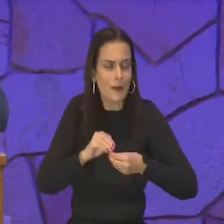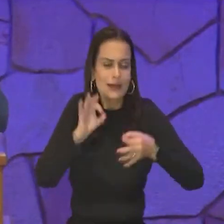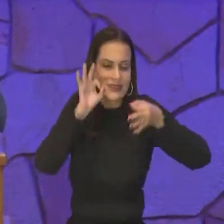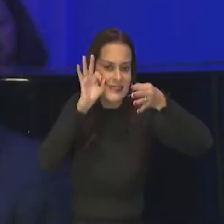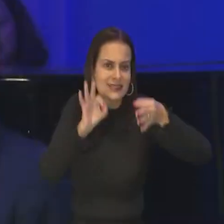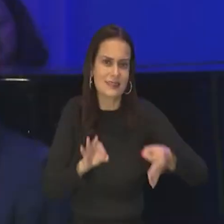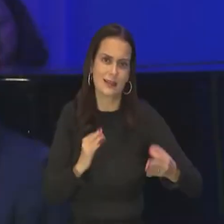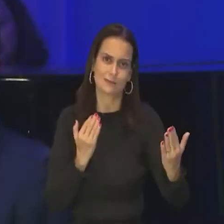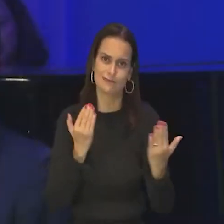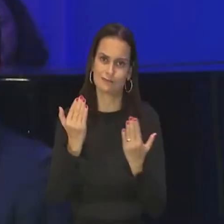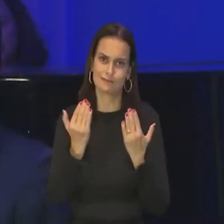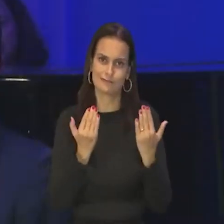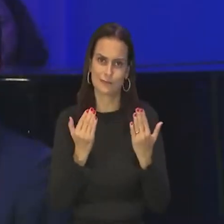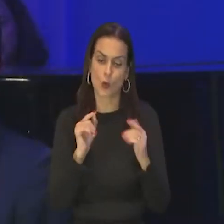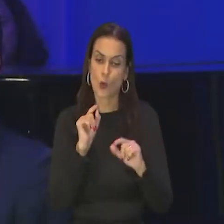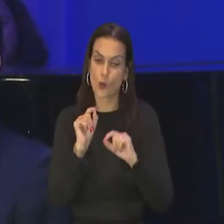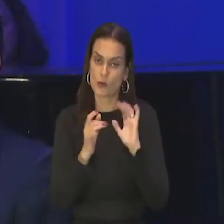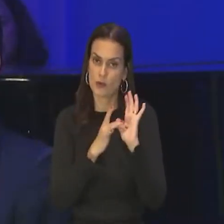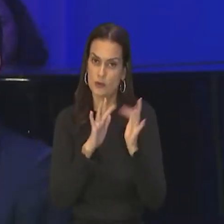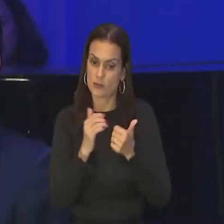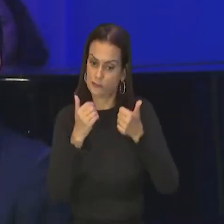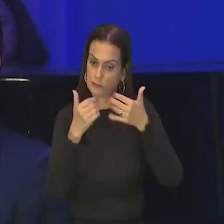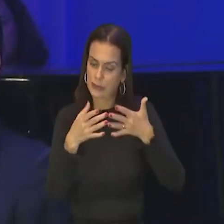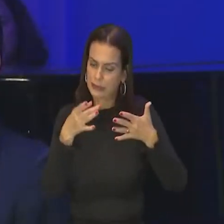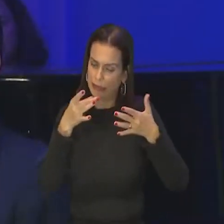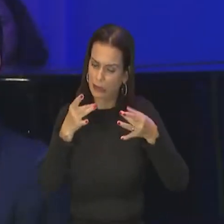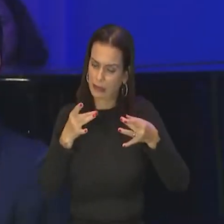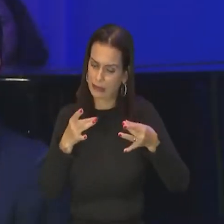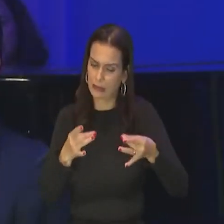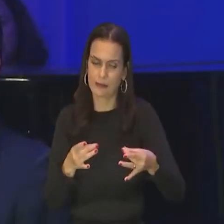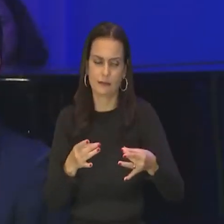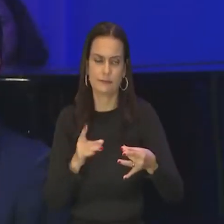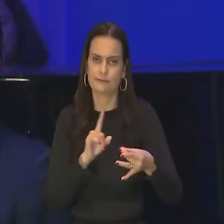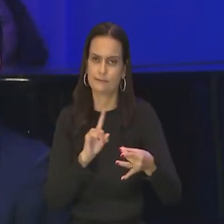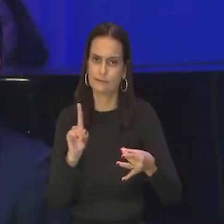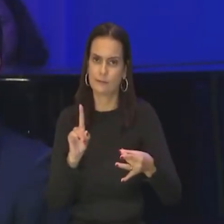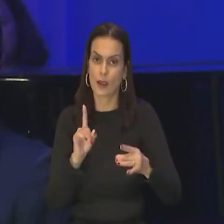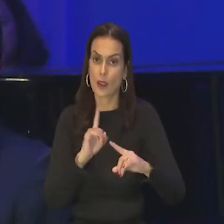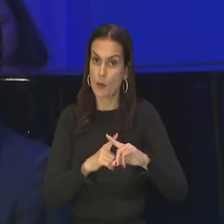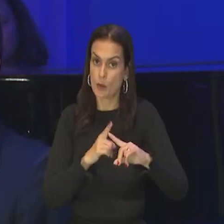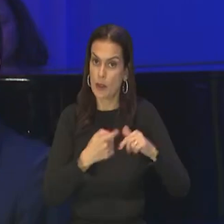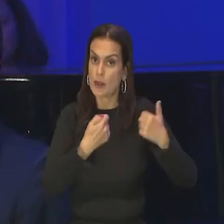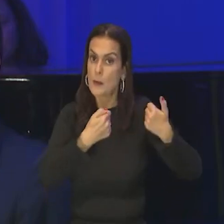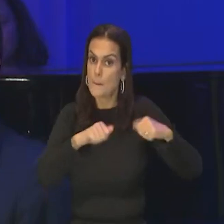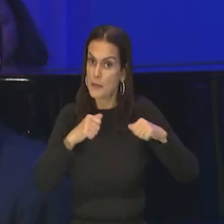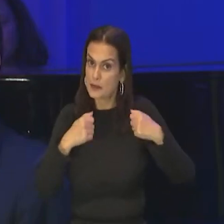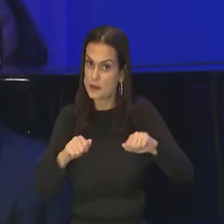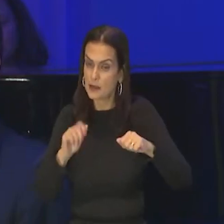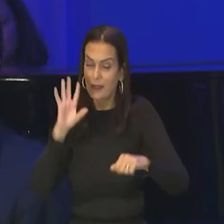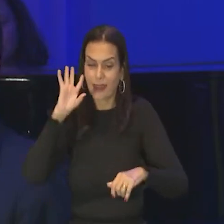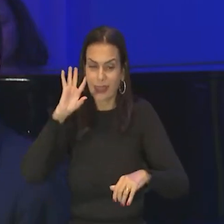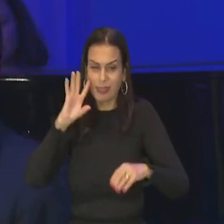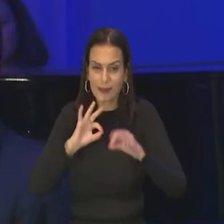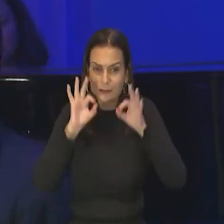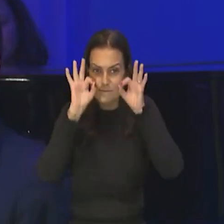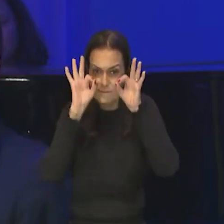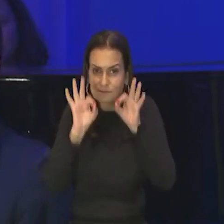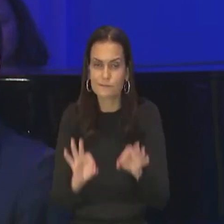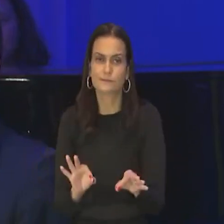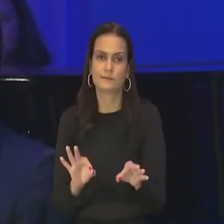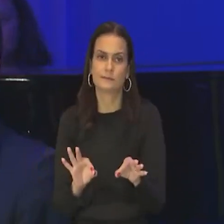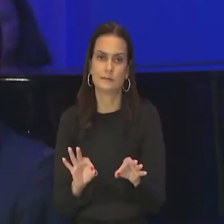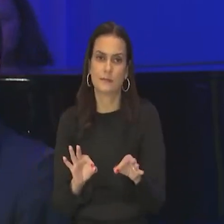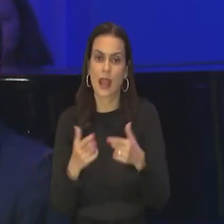entender aquilo que Jesus estava querendo expressar, porque era preciso que eles entendessem